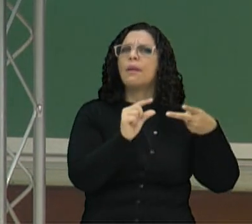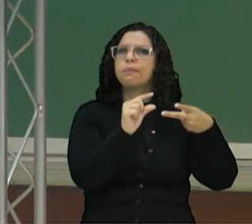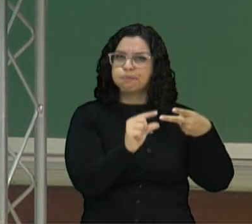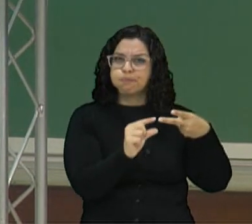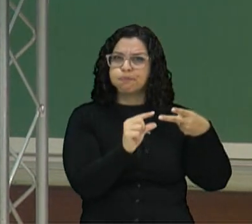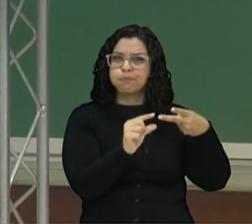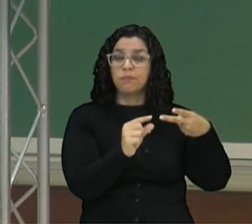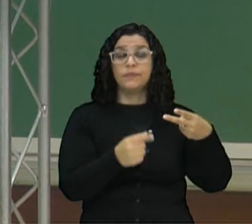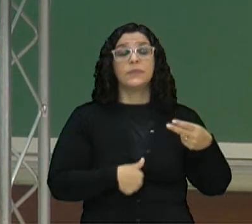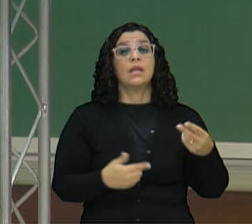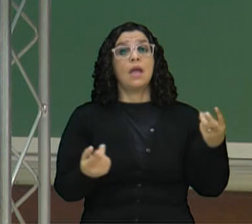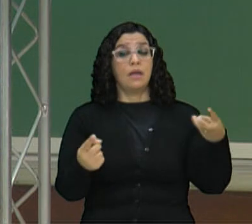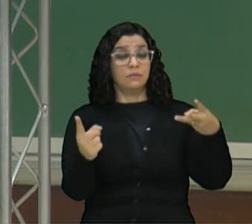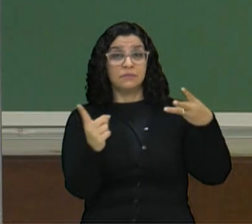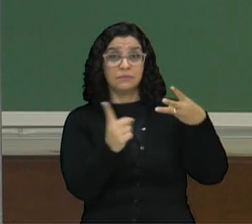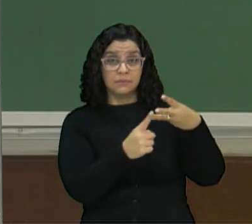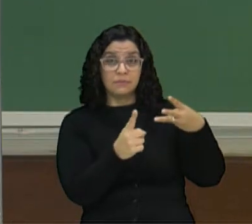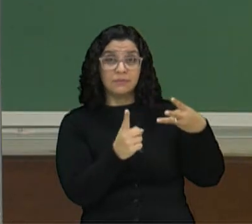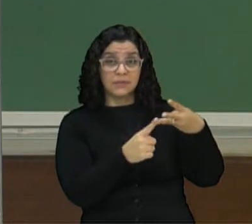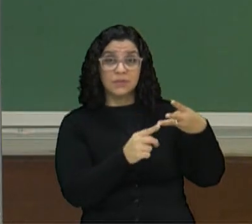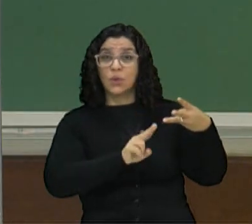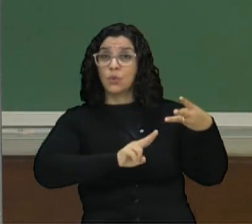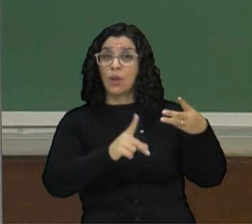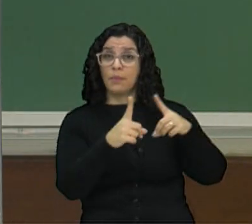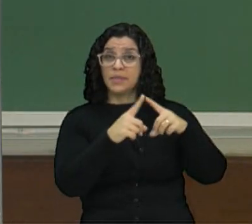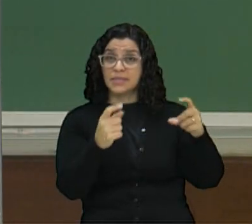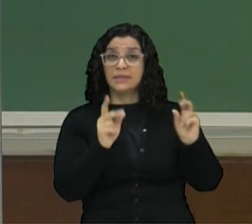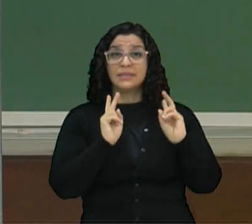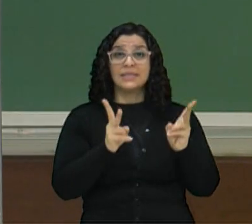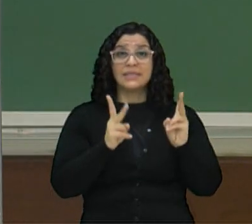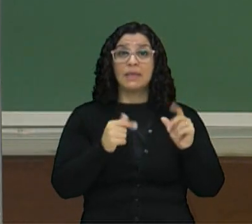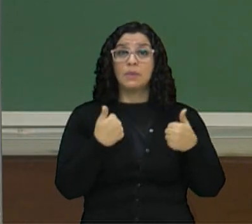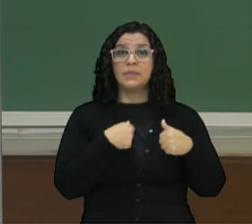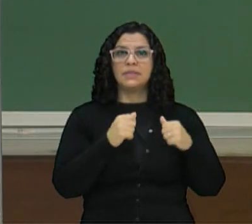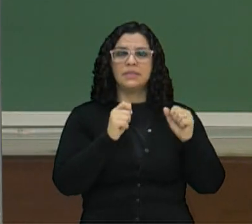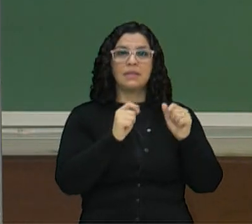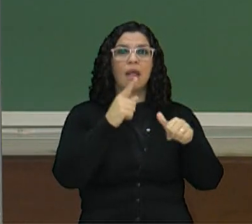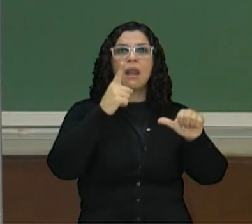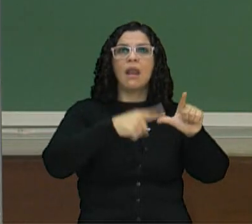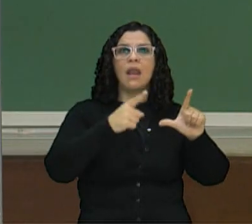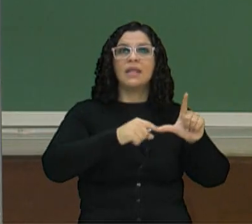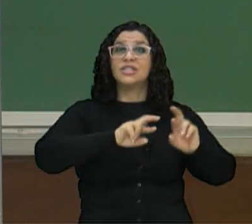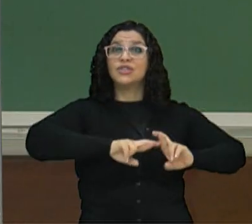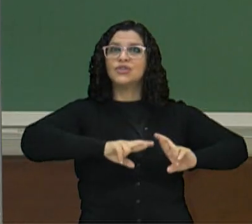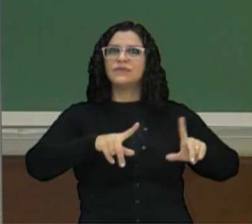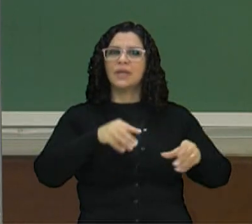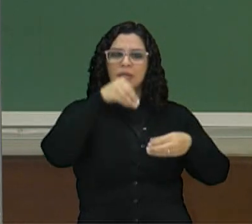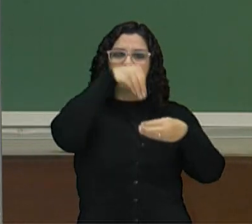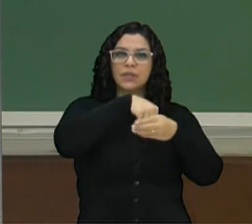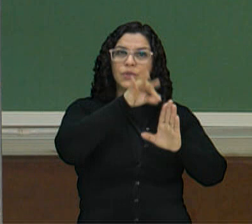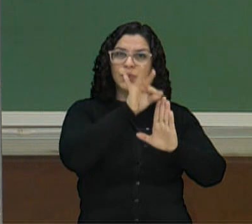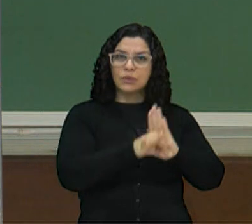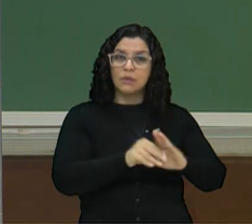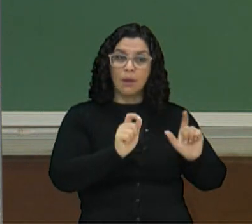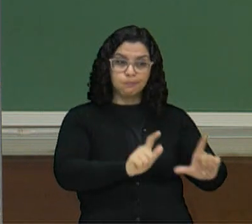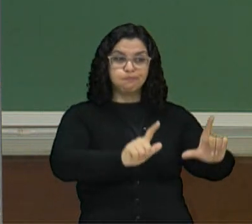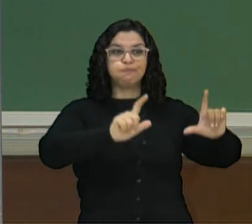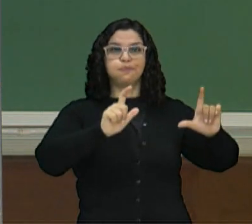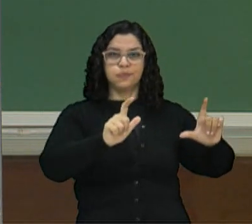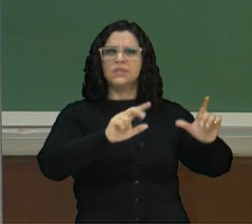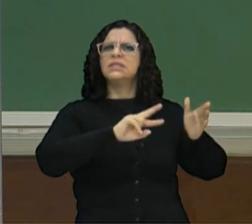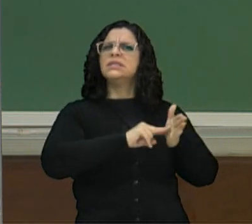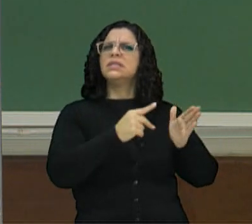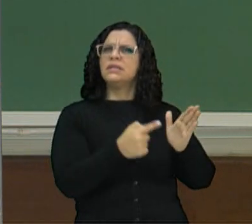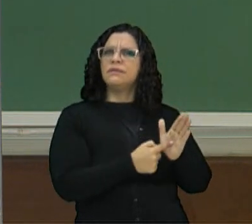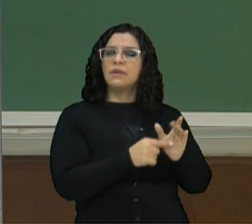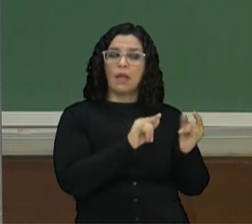minúsculas. E por fim, esse nominho científico ele deve ser destacado do texto. Você pode destacar escrevendo